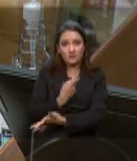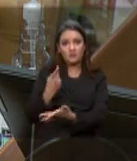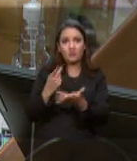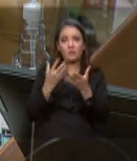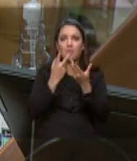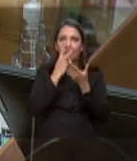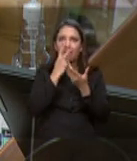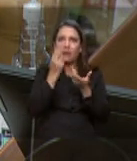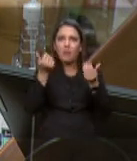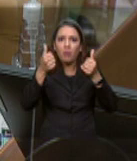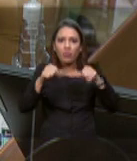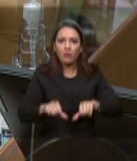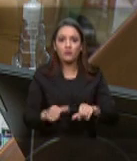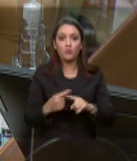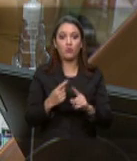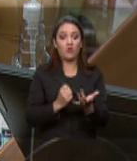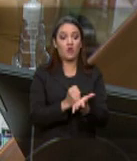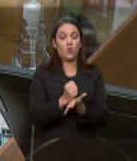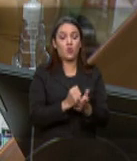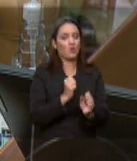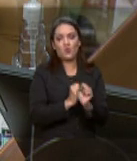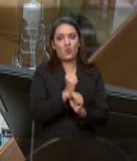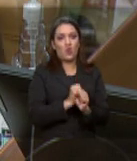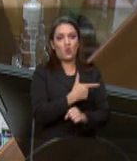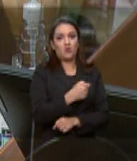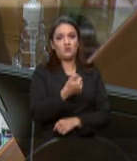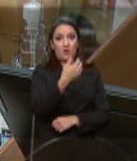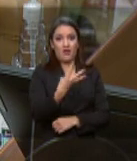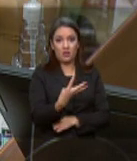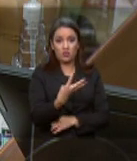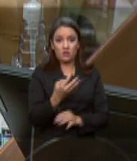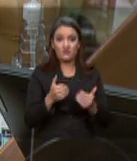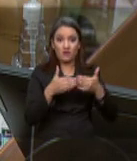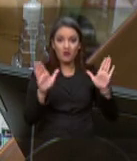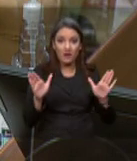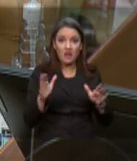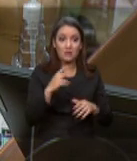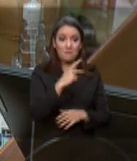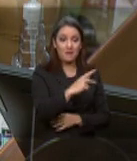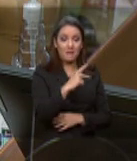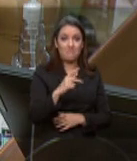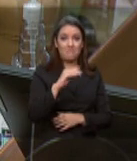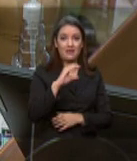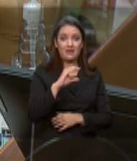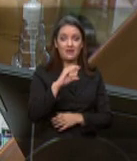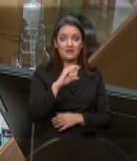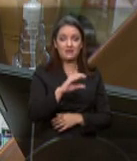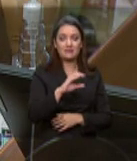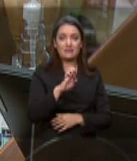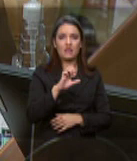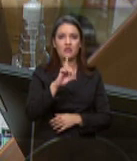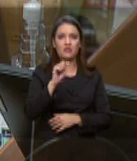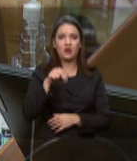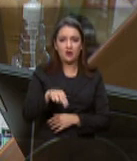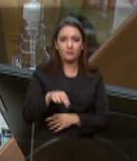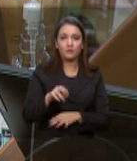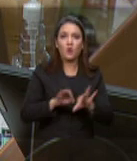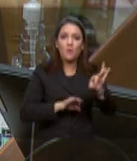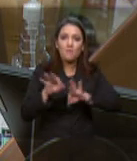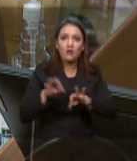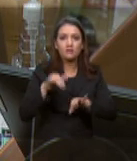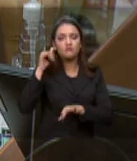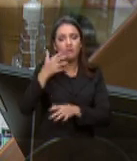foi criado no Brasil o PPCDAM, o Plano de Prevenção e Combate ao Desmatamento da Amazônia,